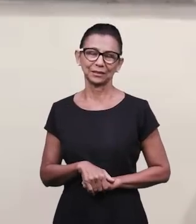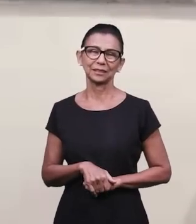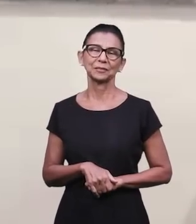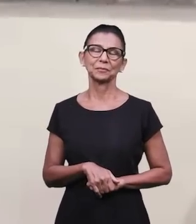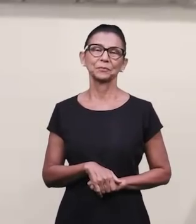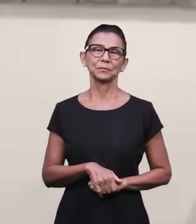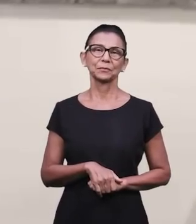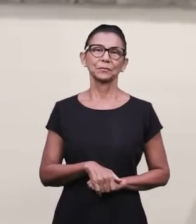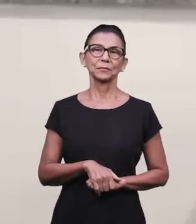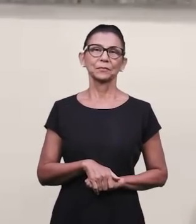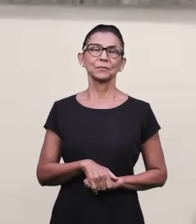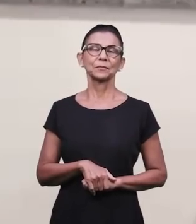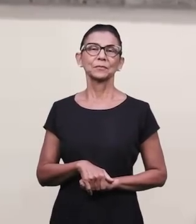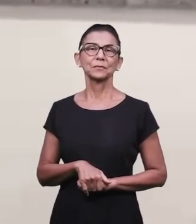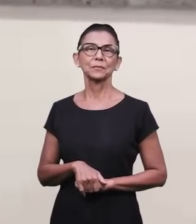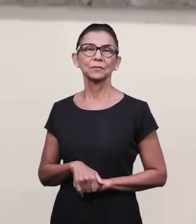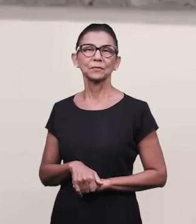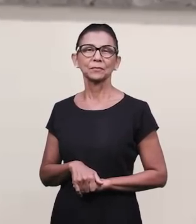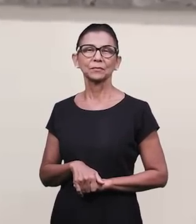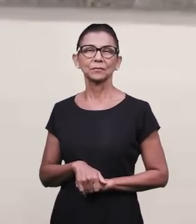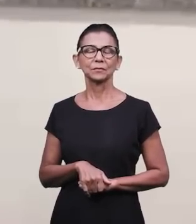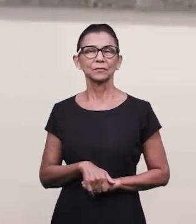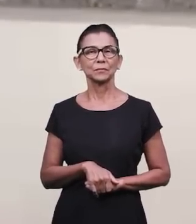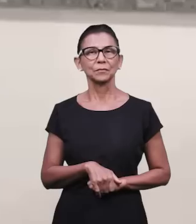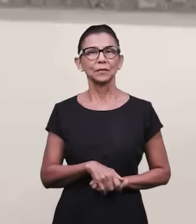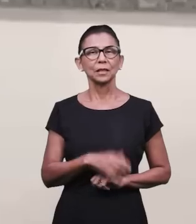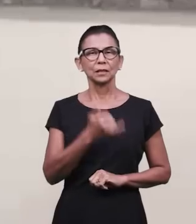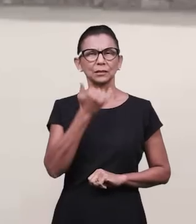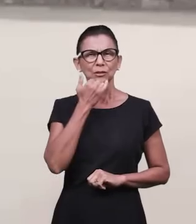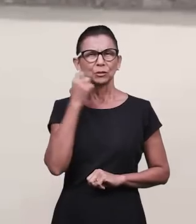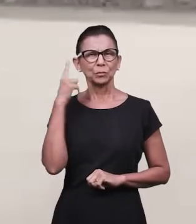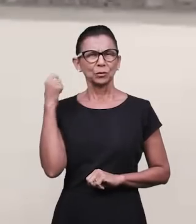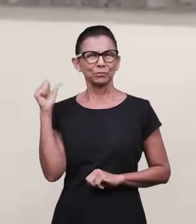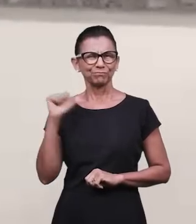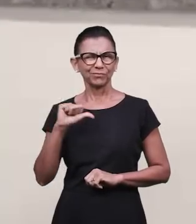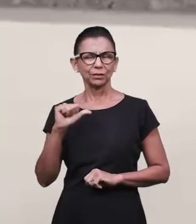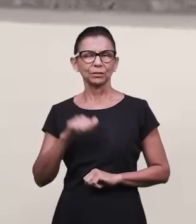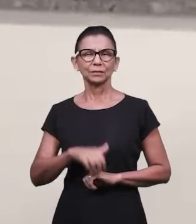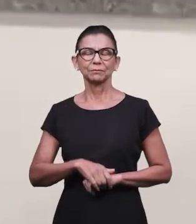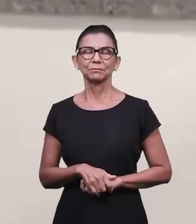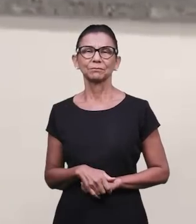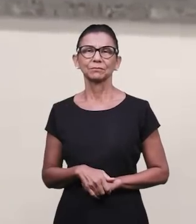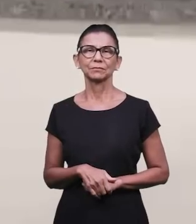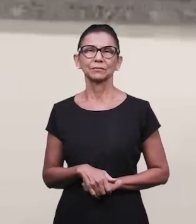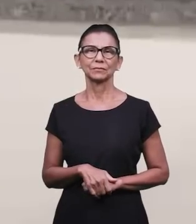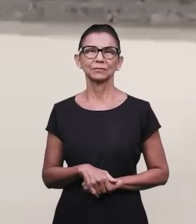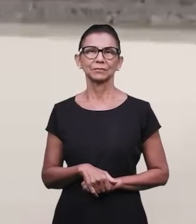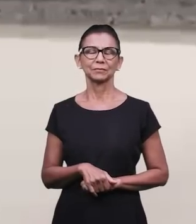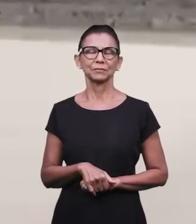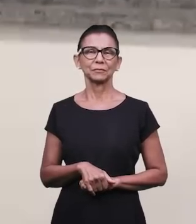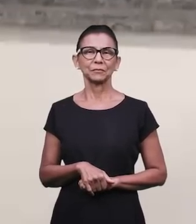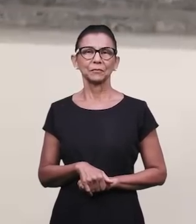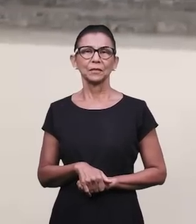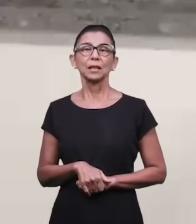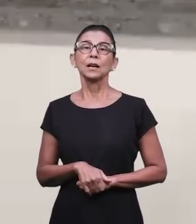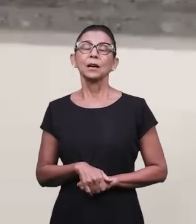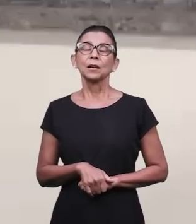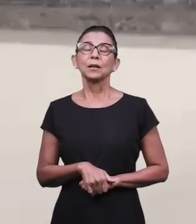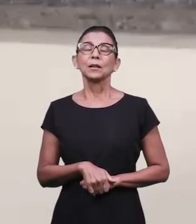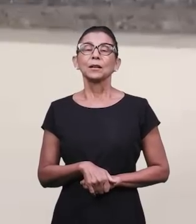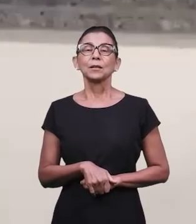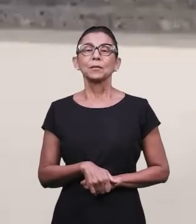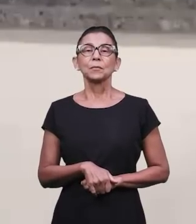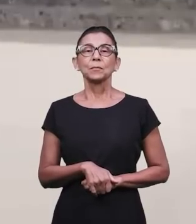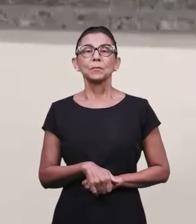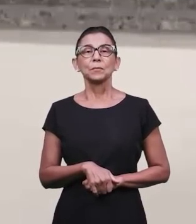foi glorificado. Os surdos ficaram todos ansiosos para esse retorno, tanto é que foi feito esse convite para que nós possamos retornar e